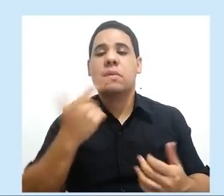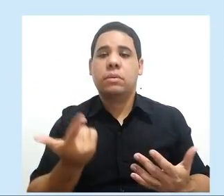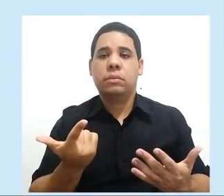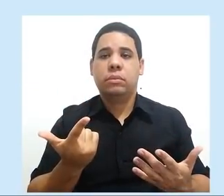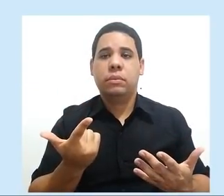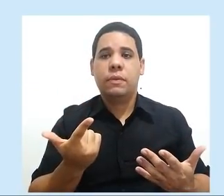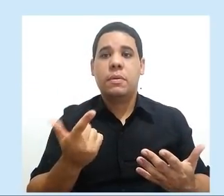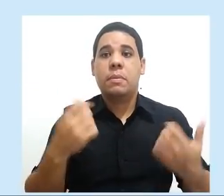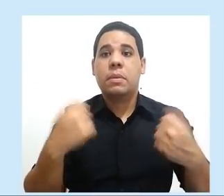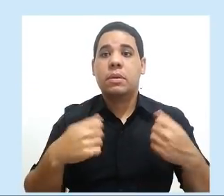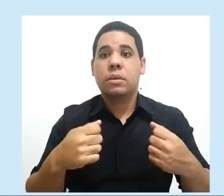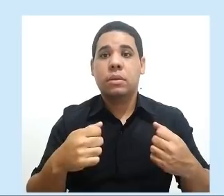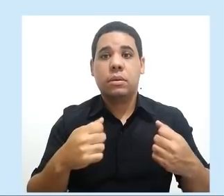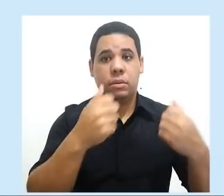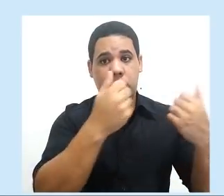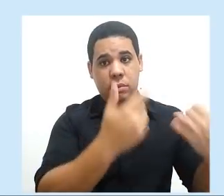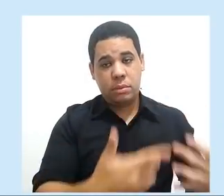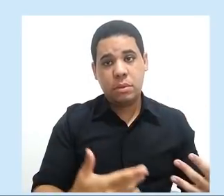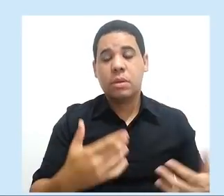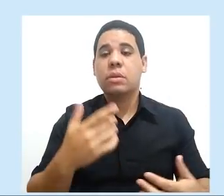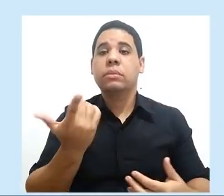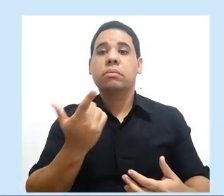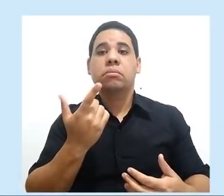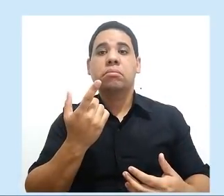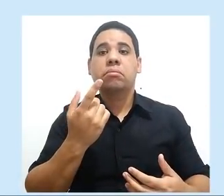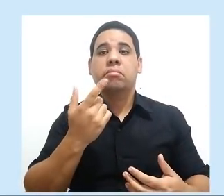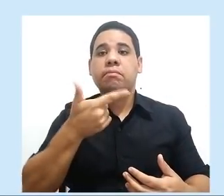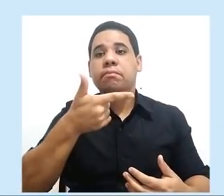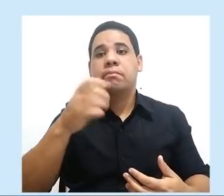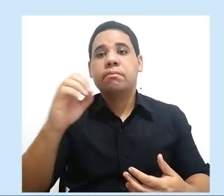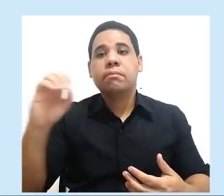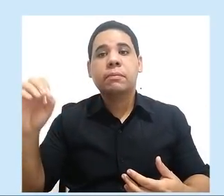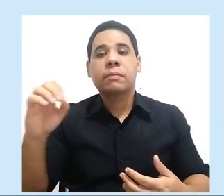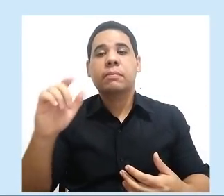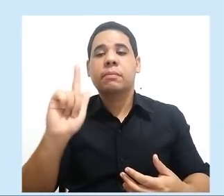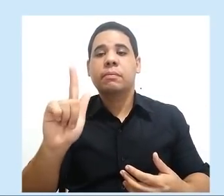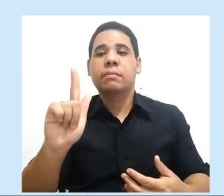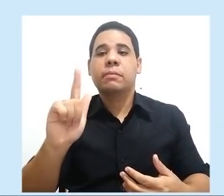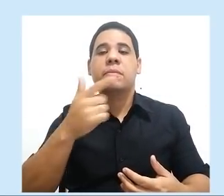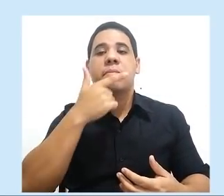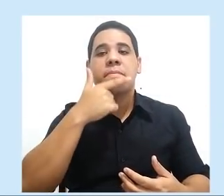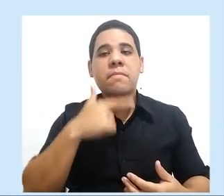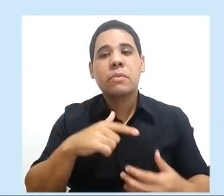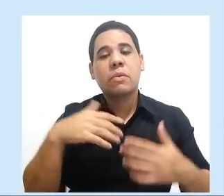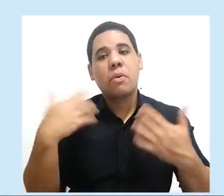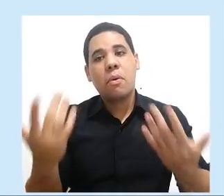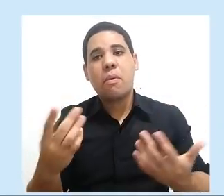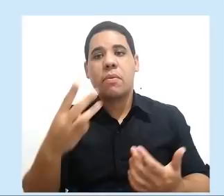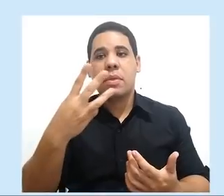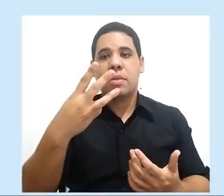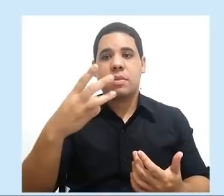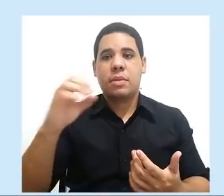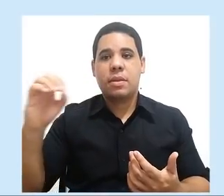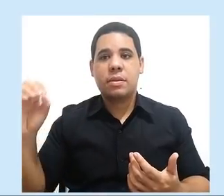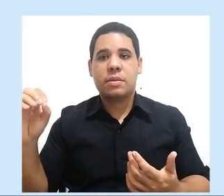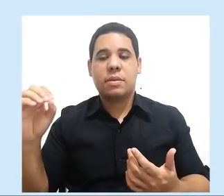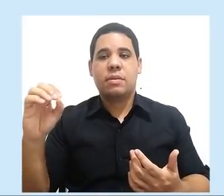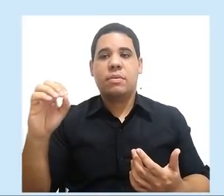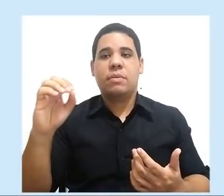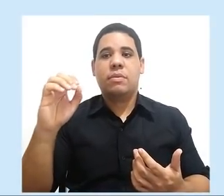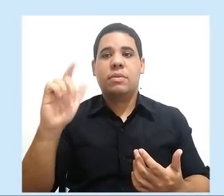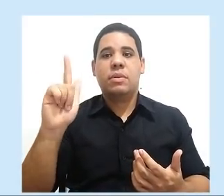falar 200 gramas de queijo ou 300 gramas de mussarela. Então, grama, a gente vai falar nesse formato.